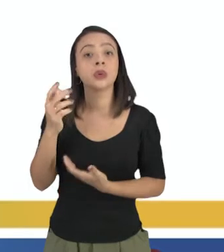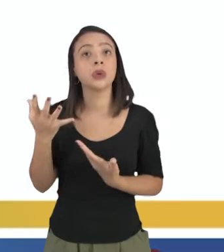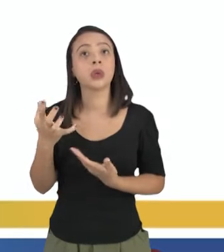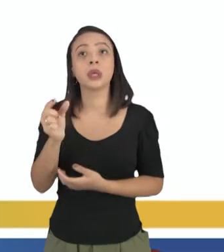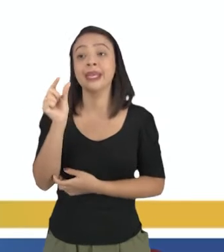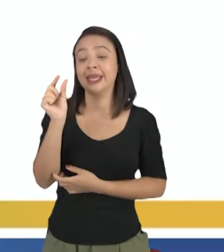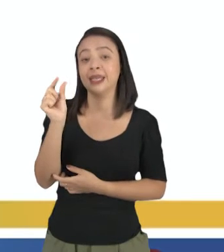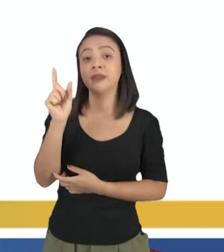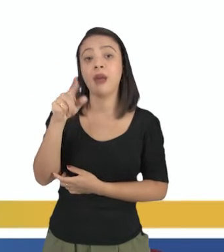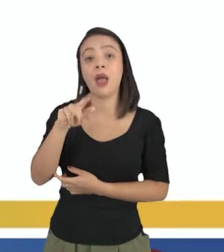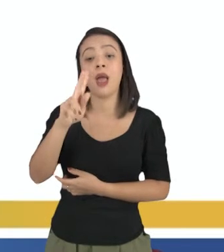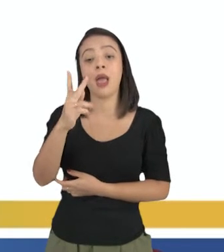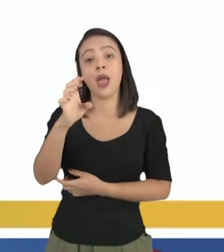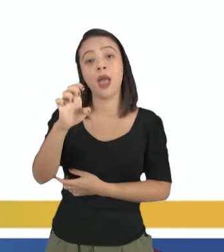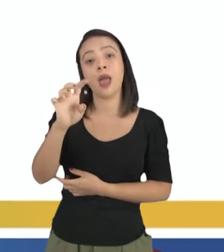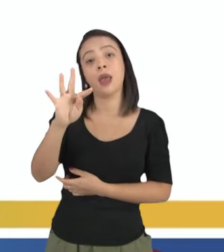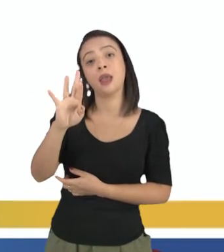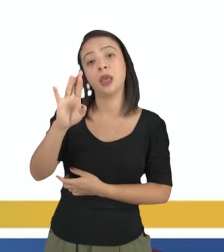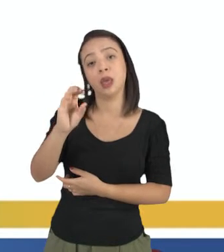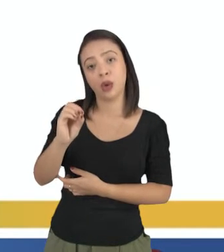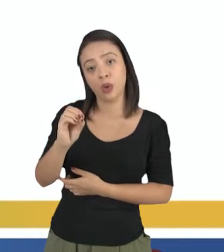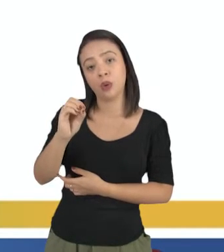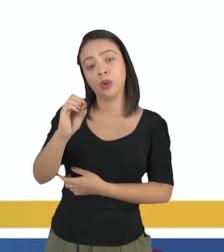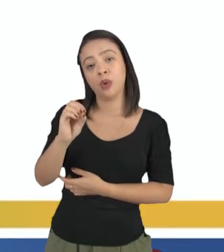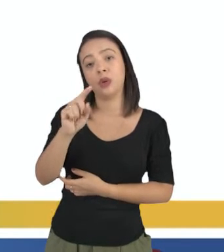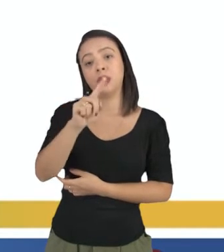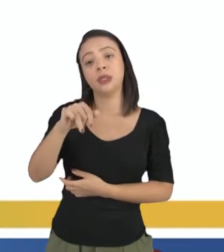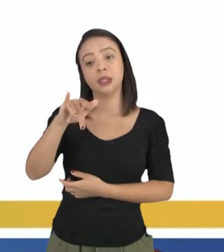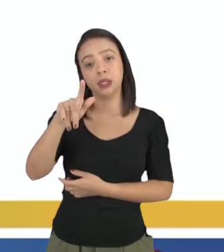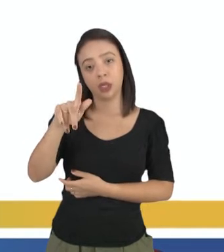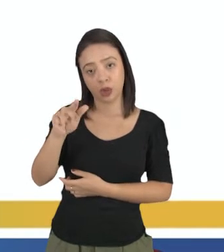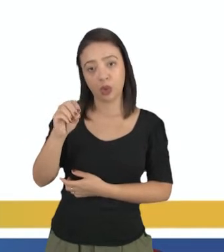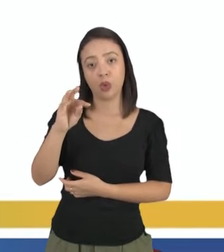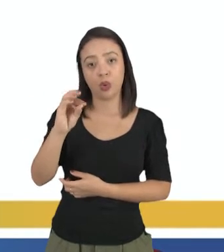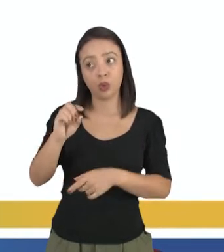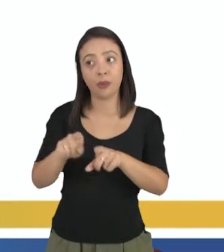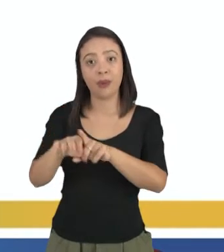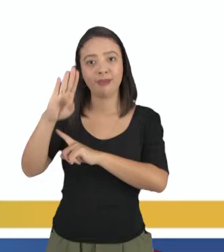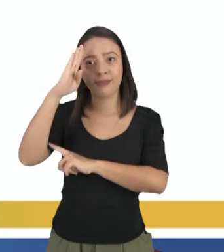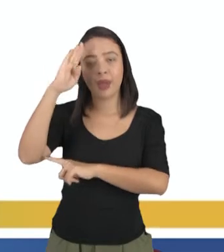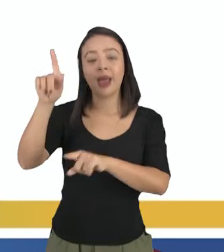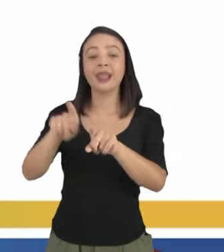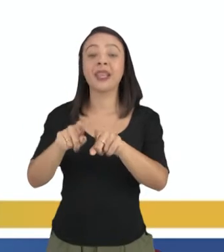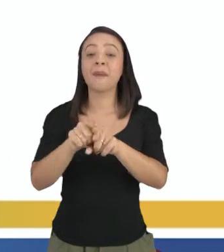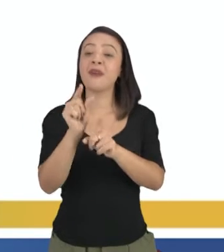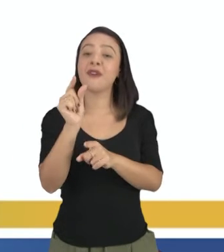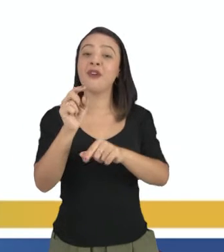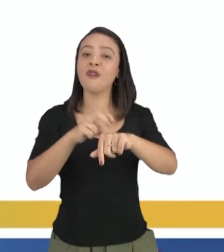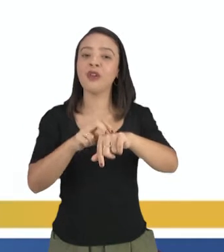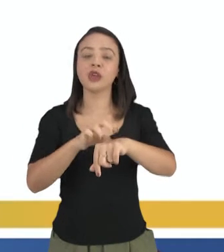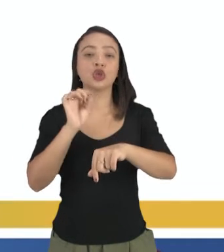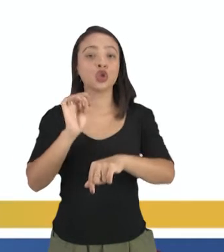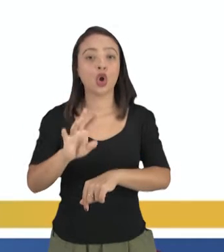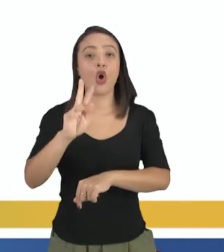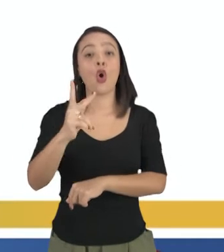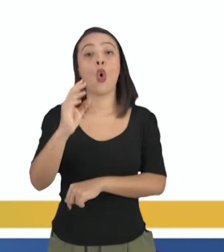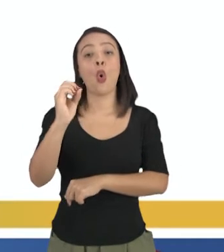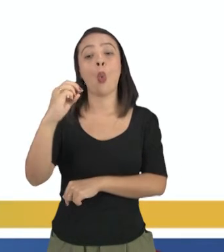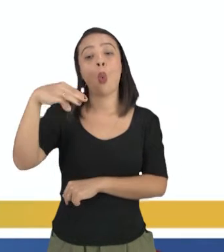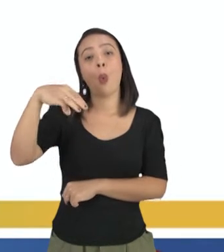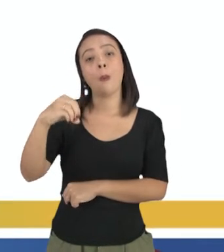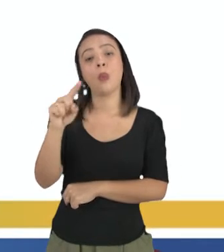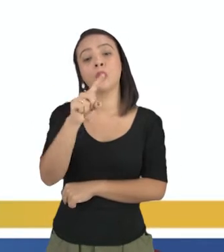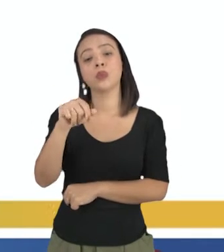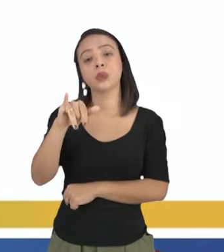ervilha era heterozigota e que a heterozigota é dominante e que a ervilha verde era apenas homozigota. Né?